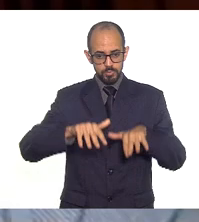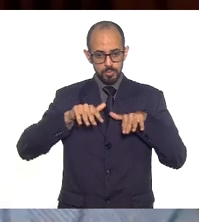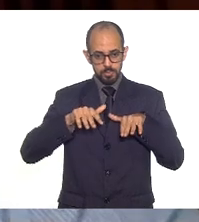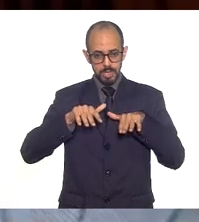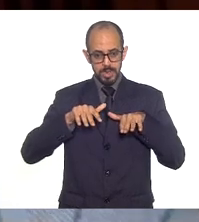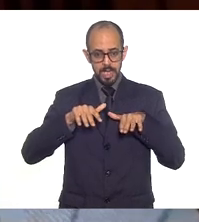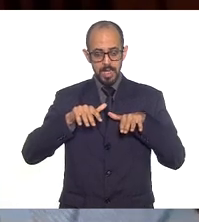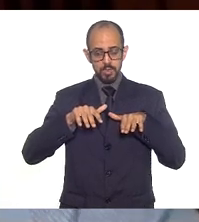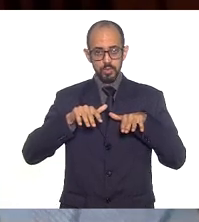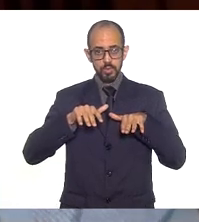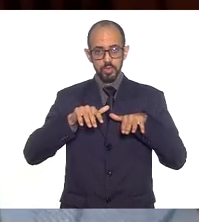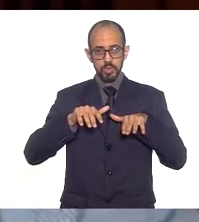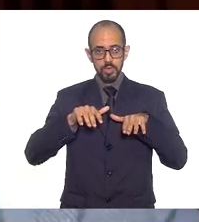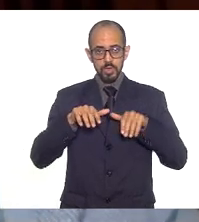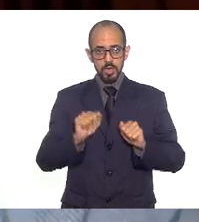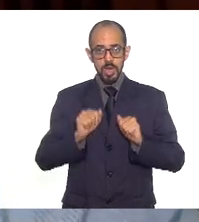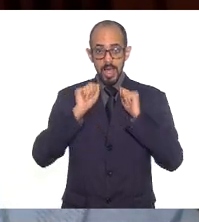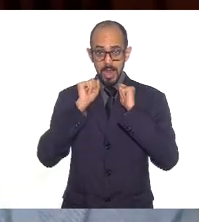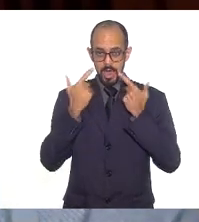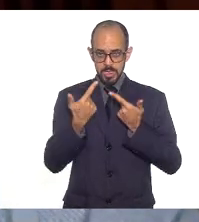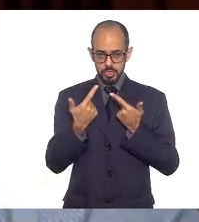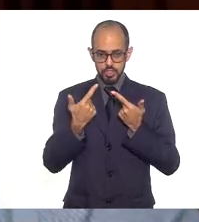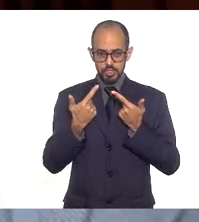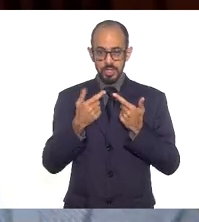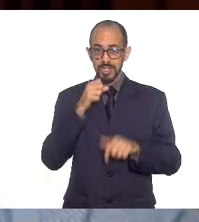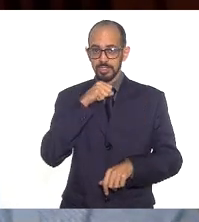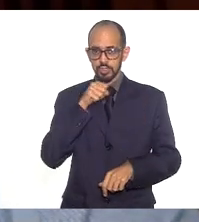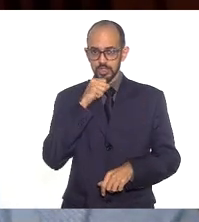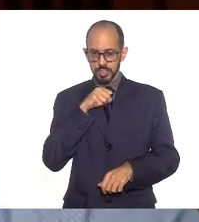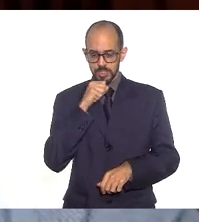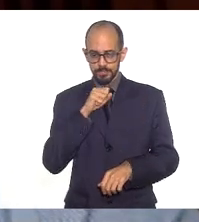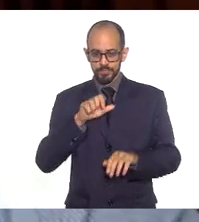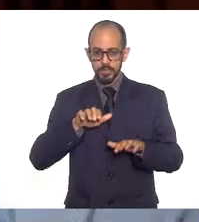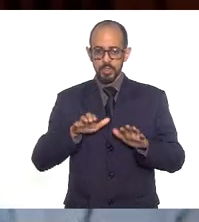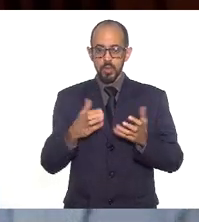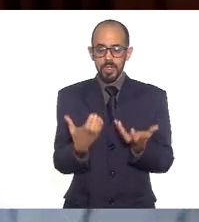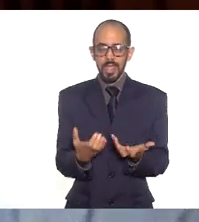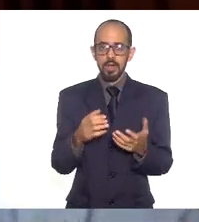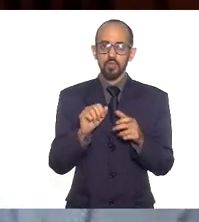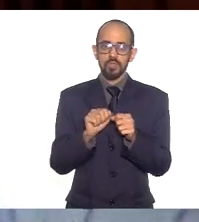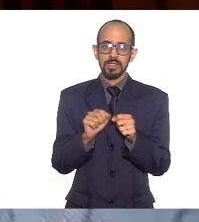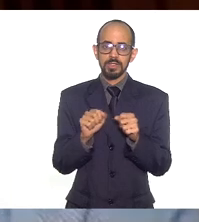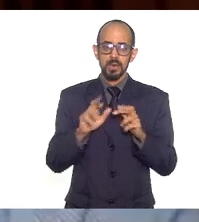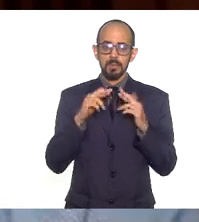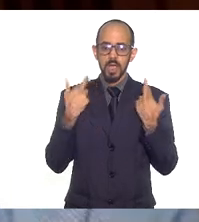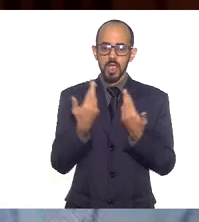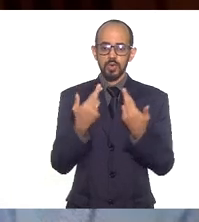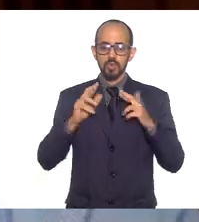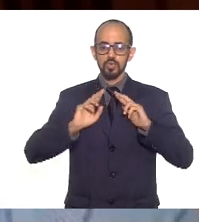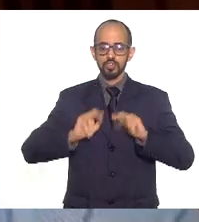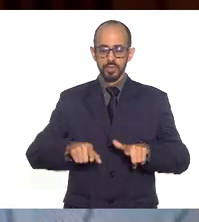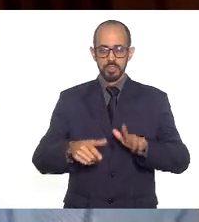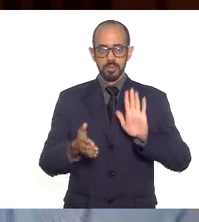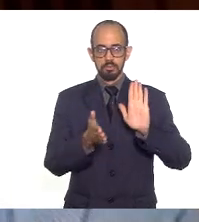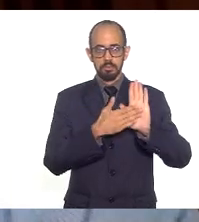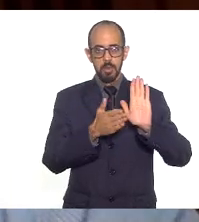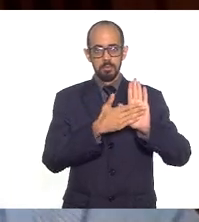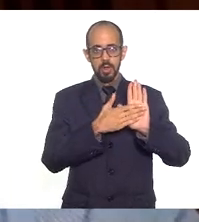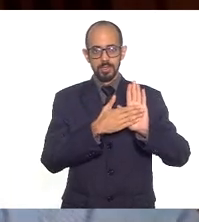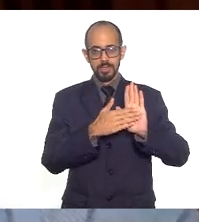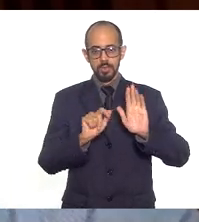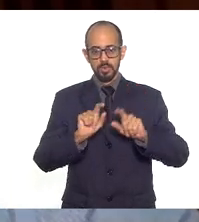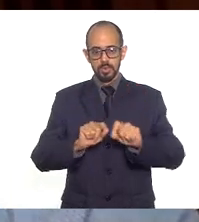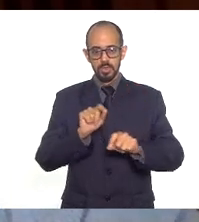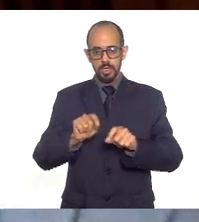Palácio Tiradentes. Então, eu também queria fazer uma reunião diferente. Propor que na próxima reunião da CCJ